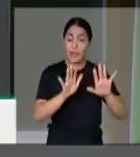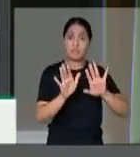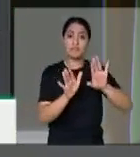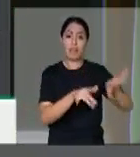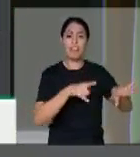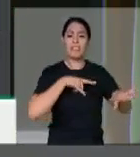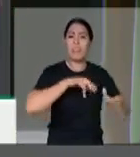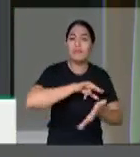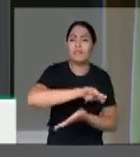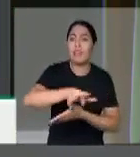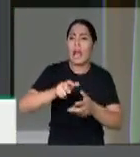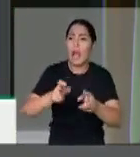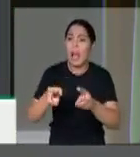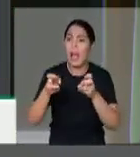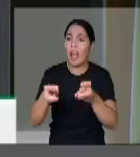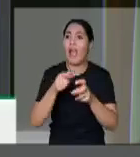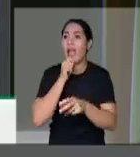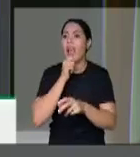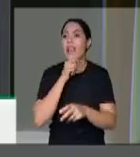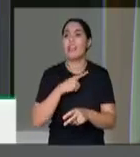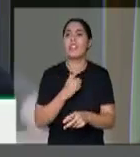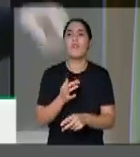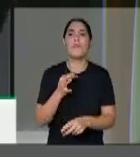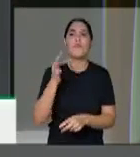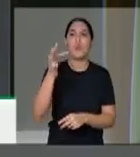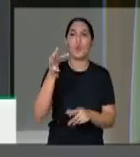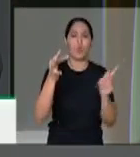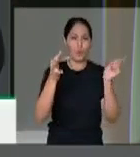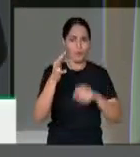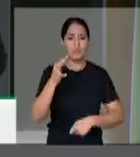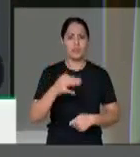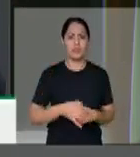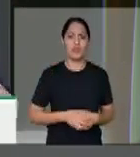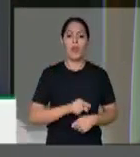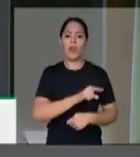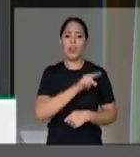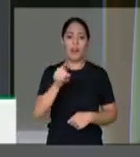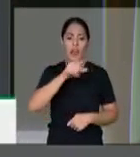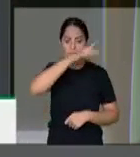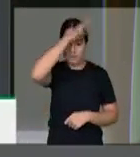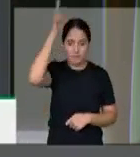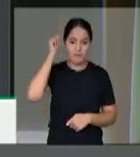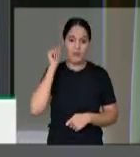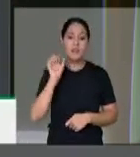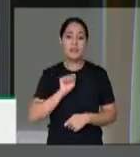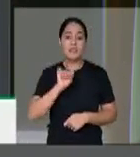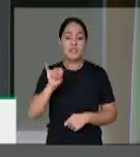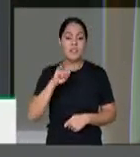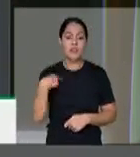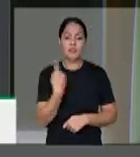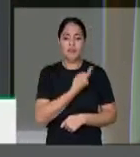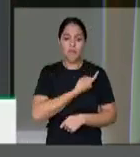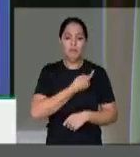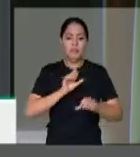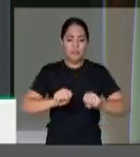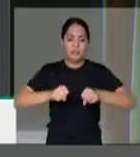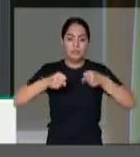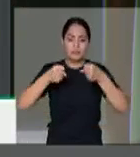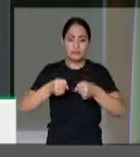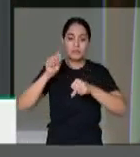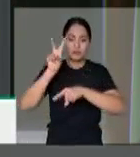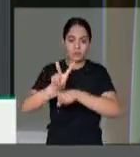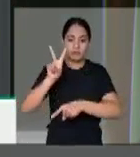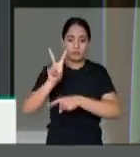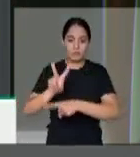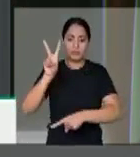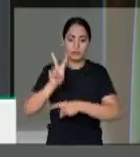seres, a substâncias, a descobertas que ainda podem ser feitas na Amazônia, se nós tivermos a coragem de